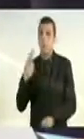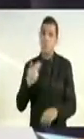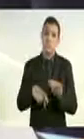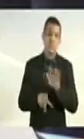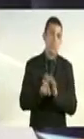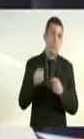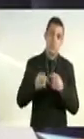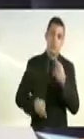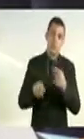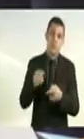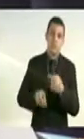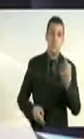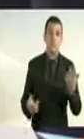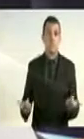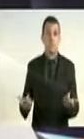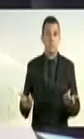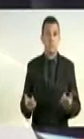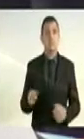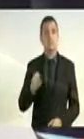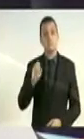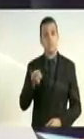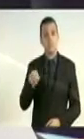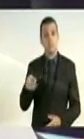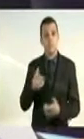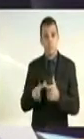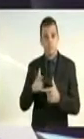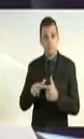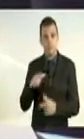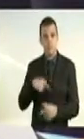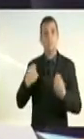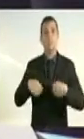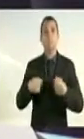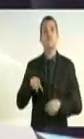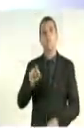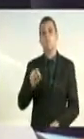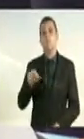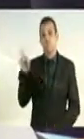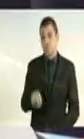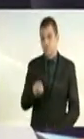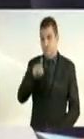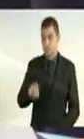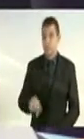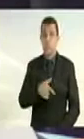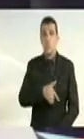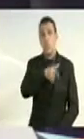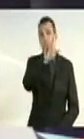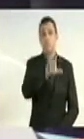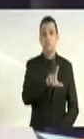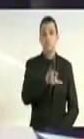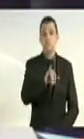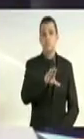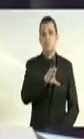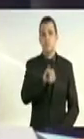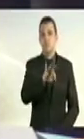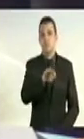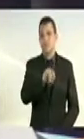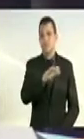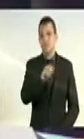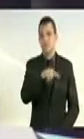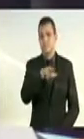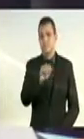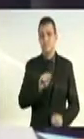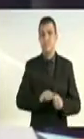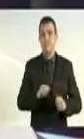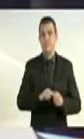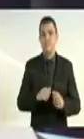cabe à atual gestão cancelar essa licitação e fazer outra licitação. Não pode se colocar isso como questão política. Se a licitação